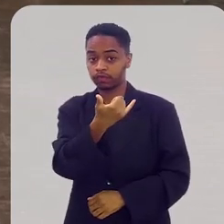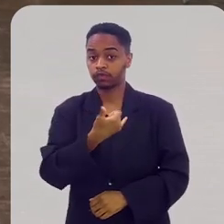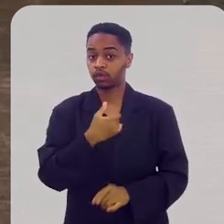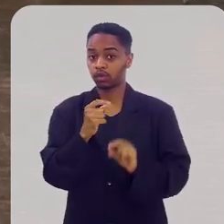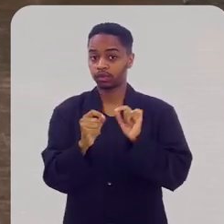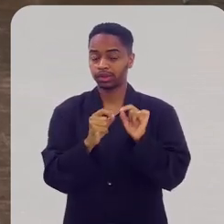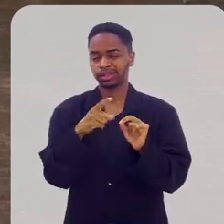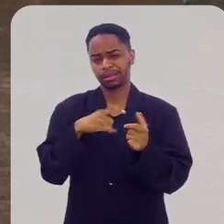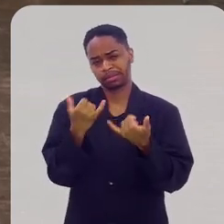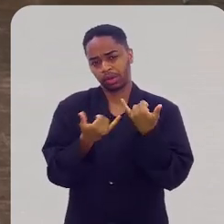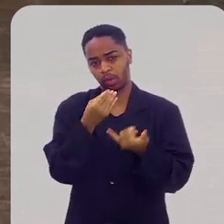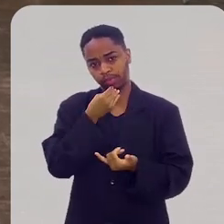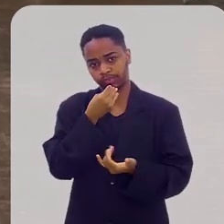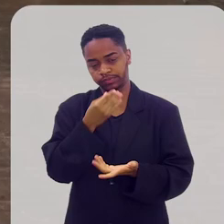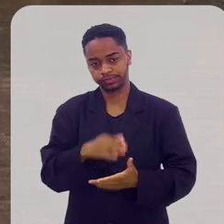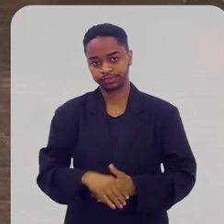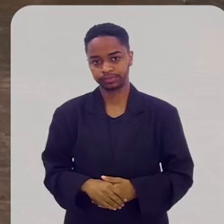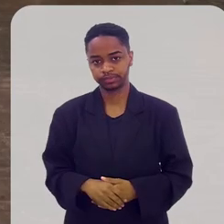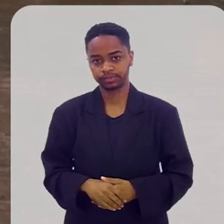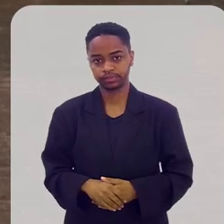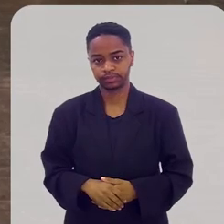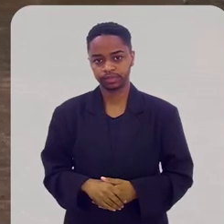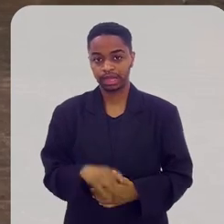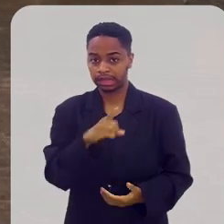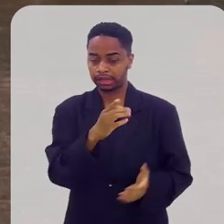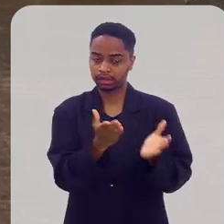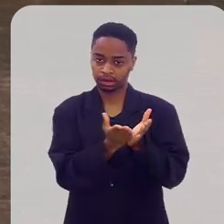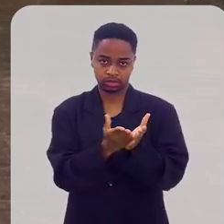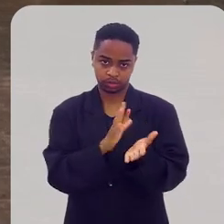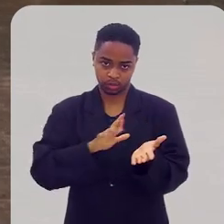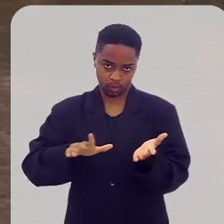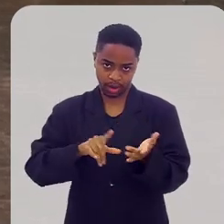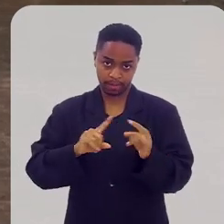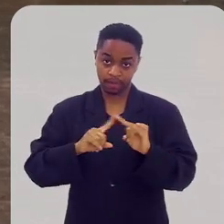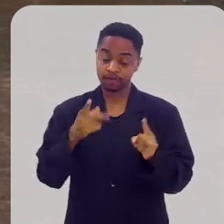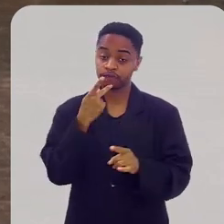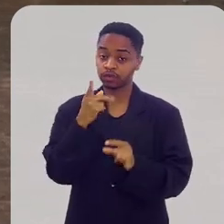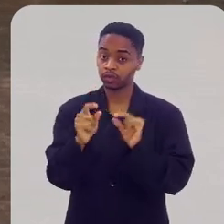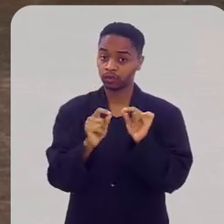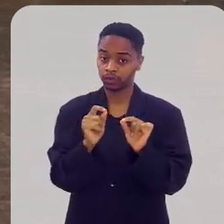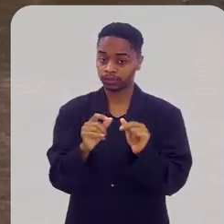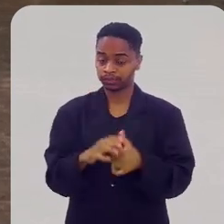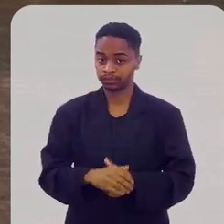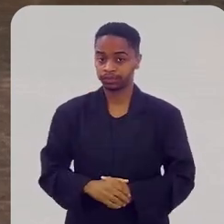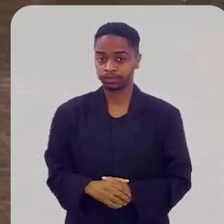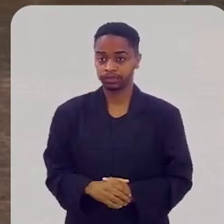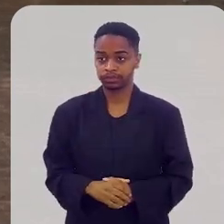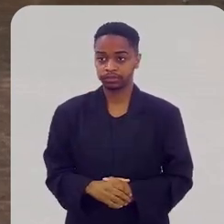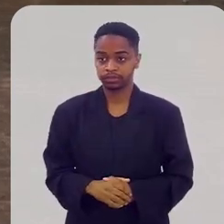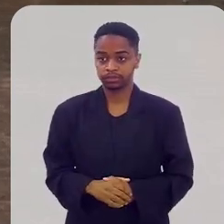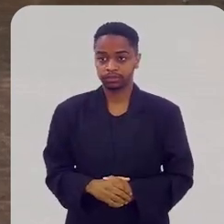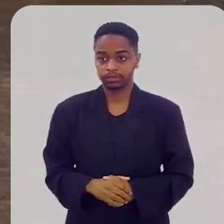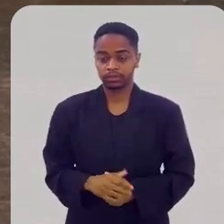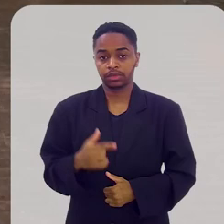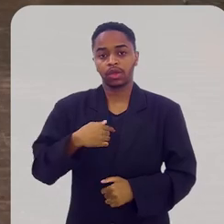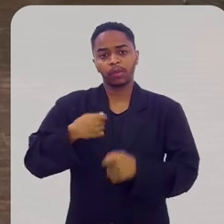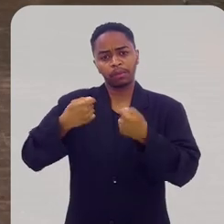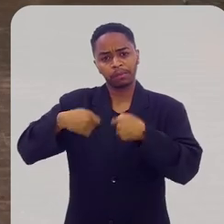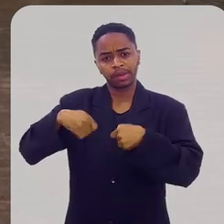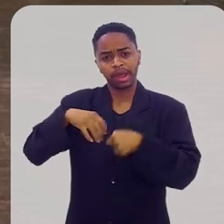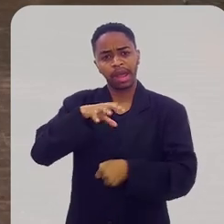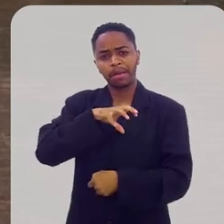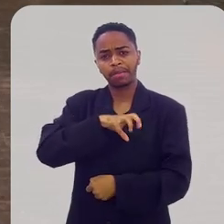assim, tá uma brincadeira, é claro. Ele não é evangélico, ele falou o seguinte, eu tenho que